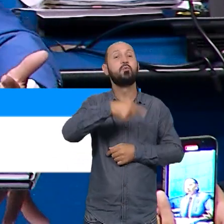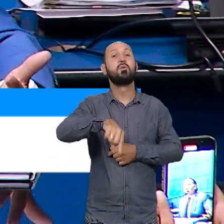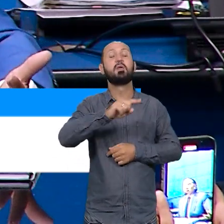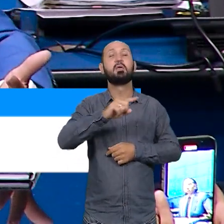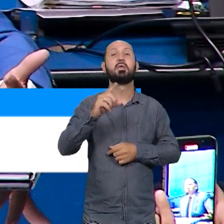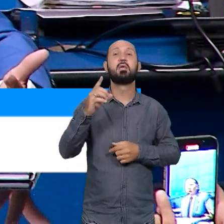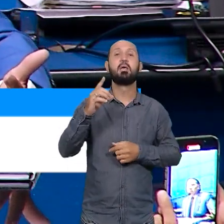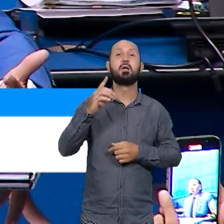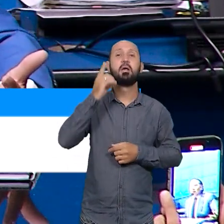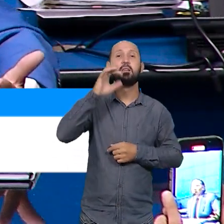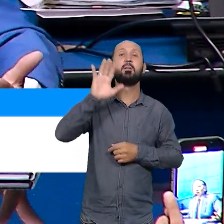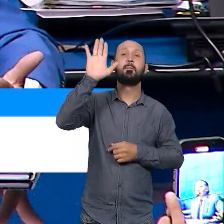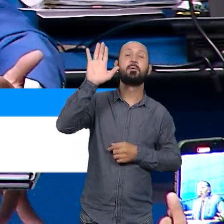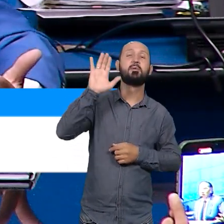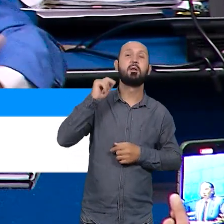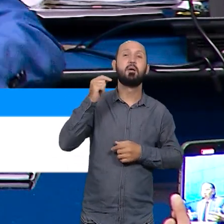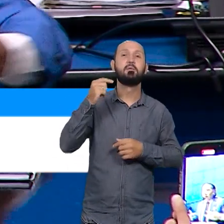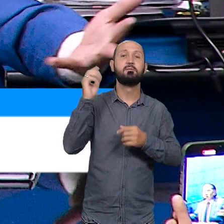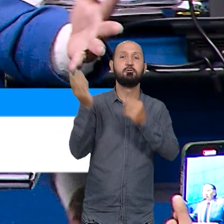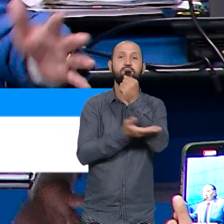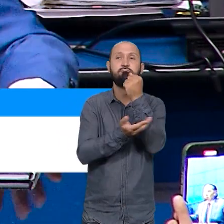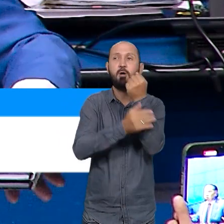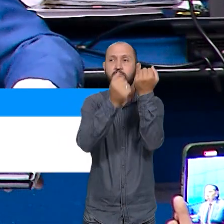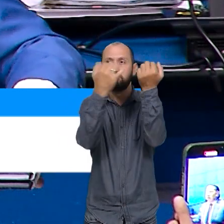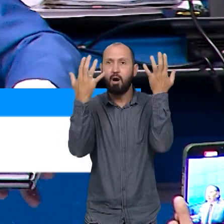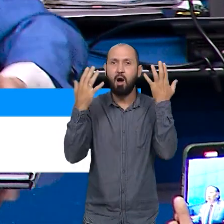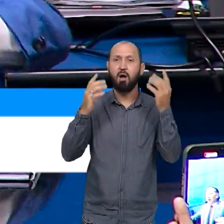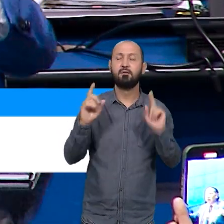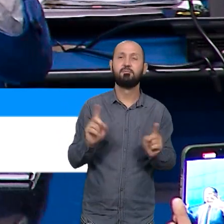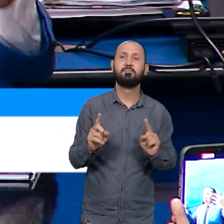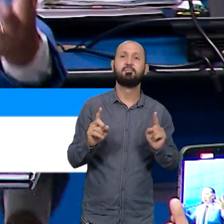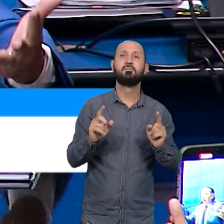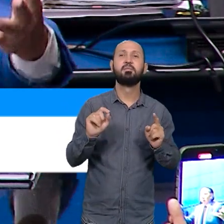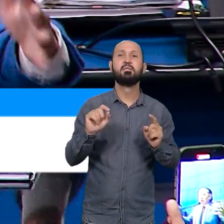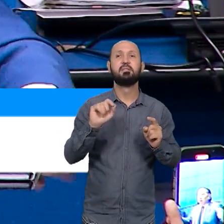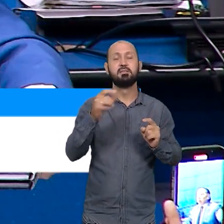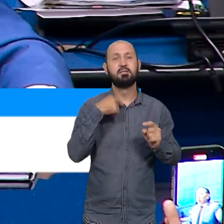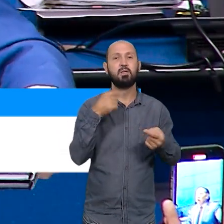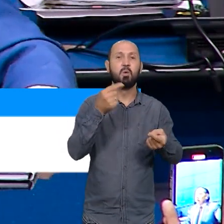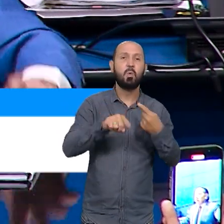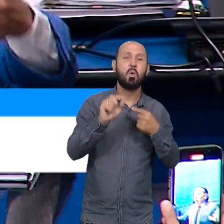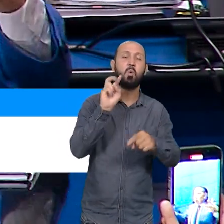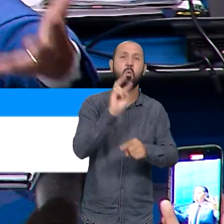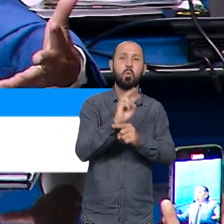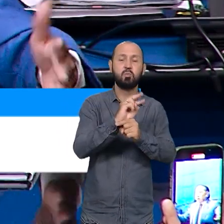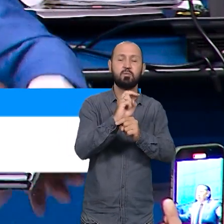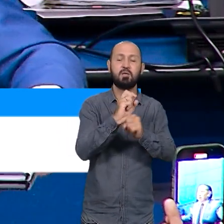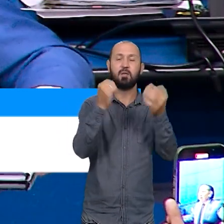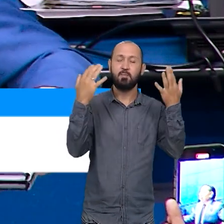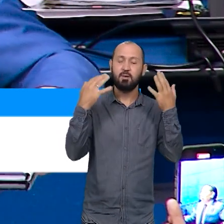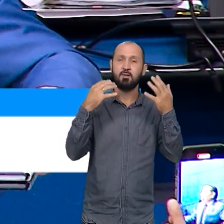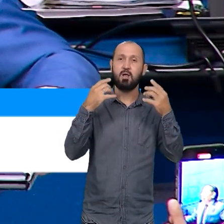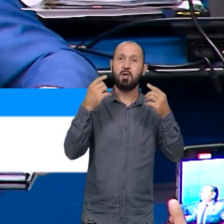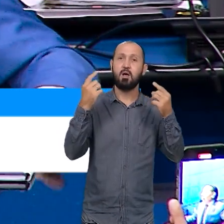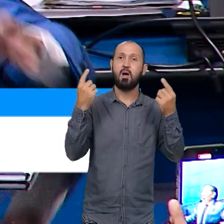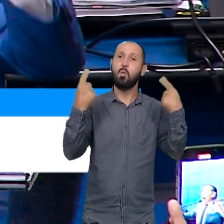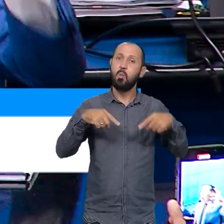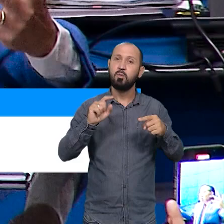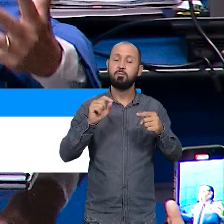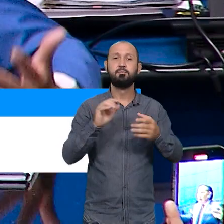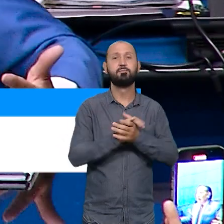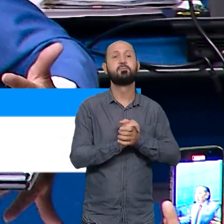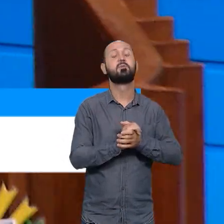não vi nenhum deputado aqui defendendo o desmatamento, defendendo ser contra a preservação do Pantanal.